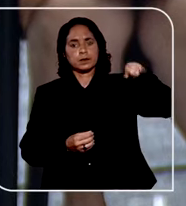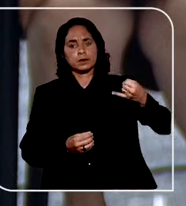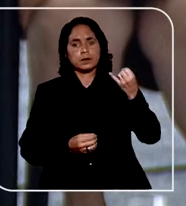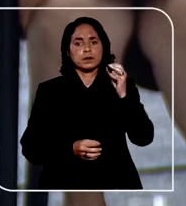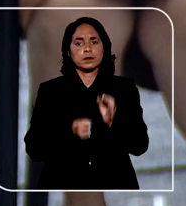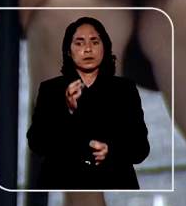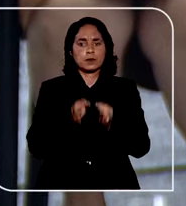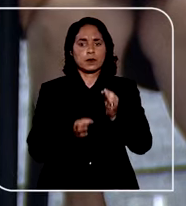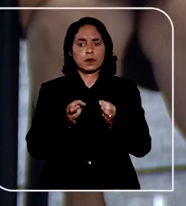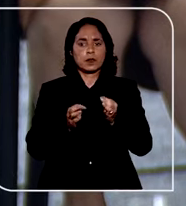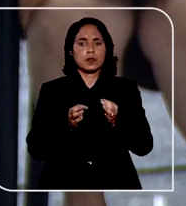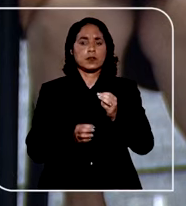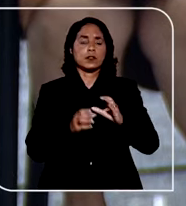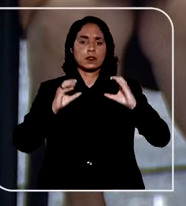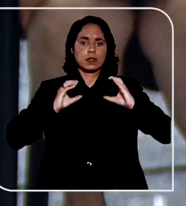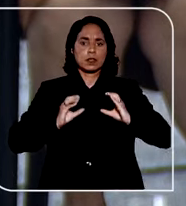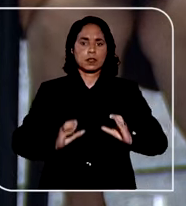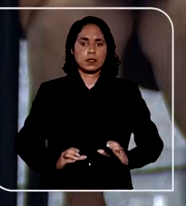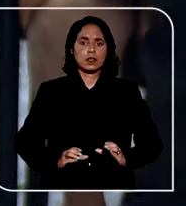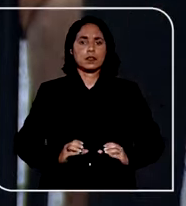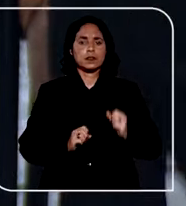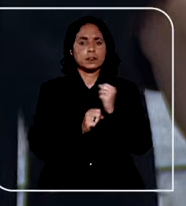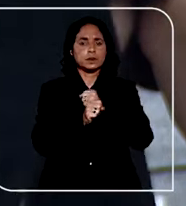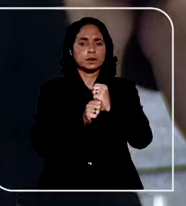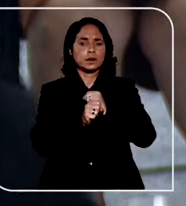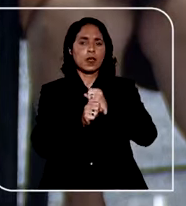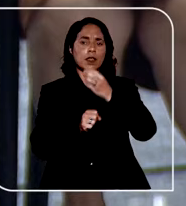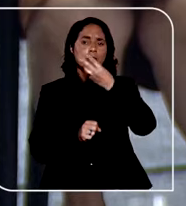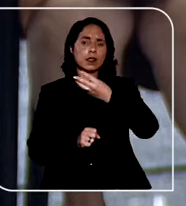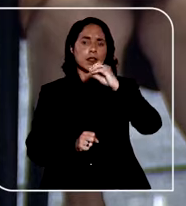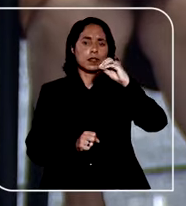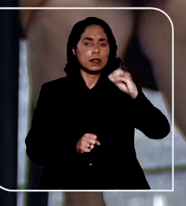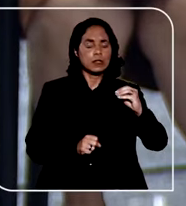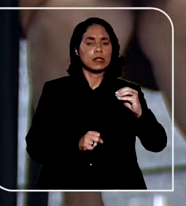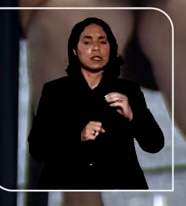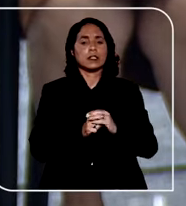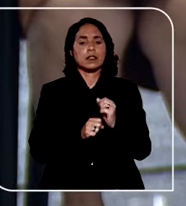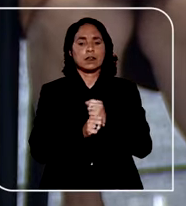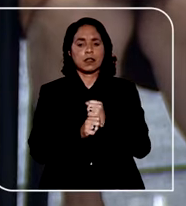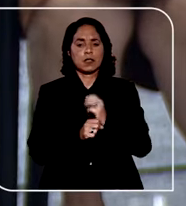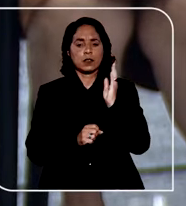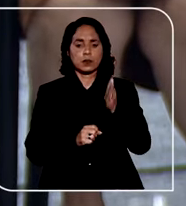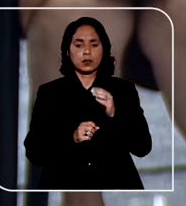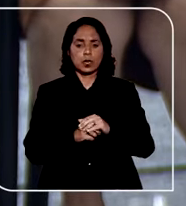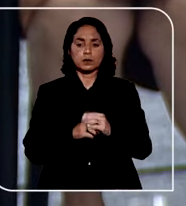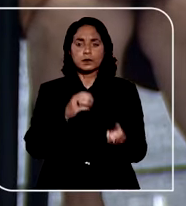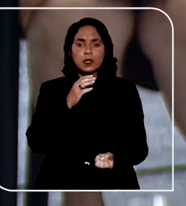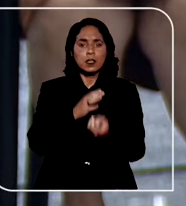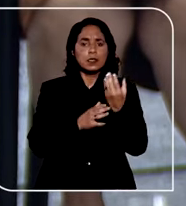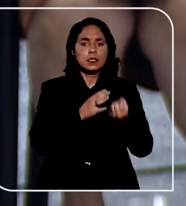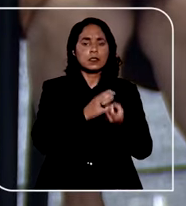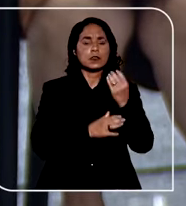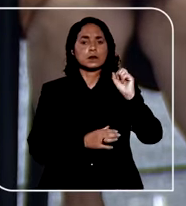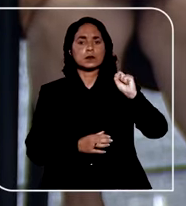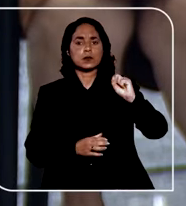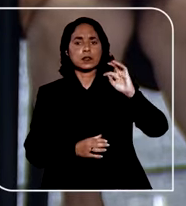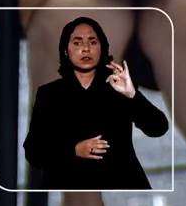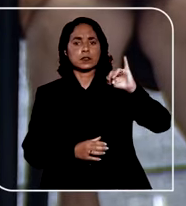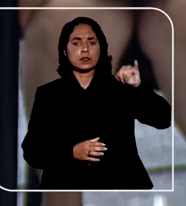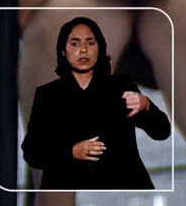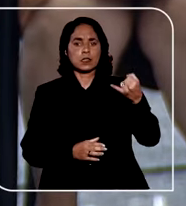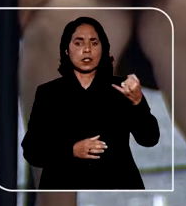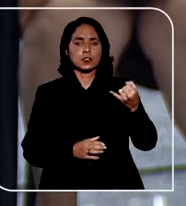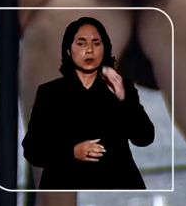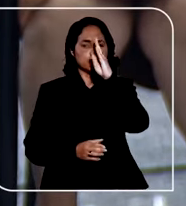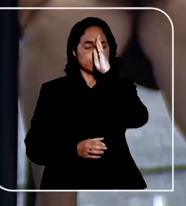Cidadania ao longo dessas três décadas e meia aos olhos da advocacia a criação do STJ representou um Marco na